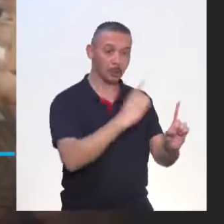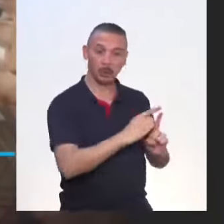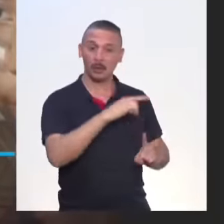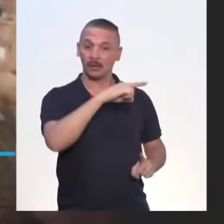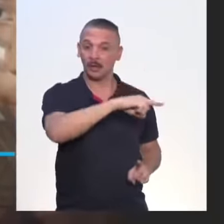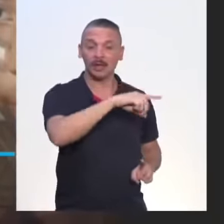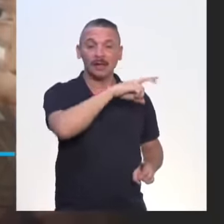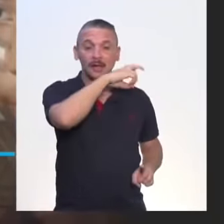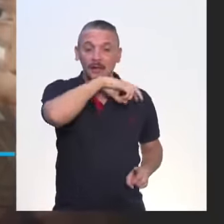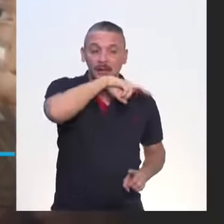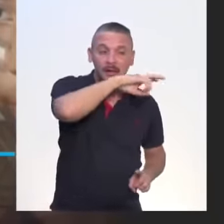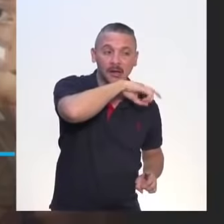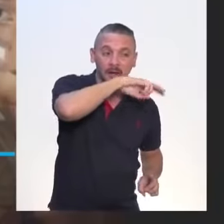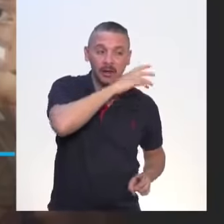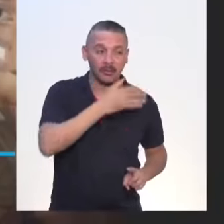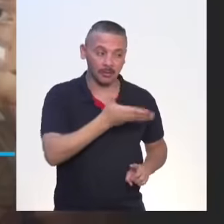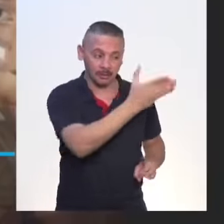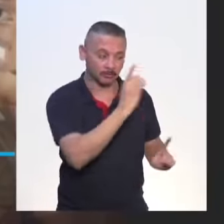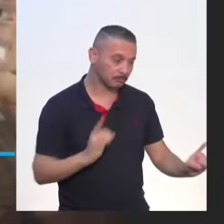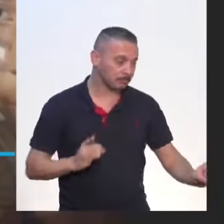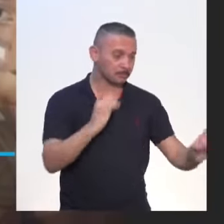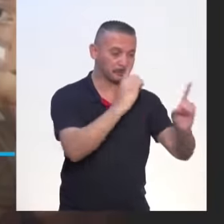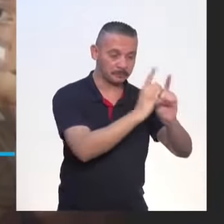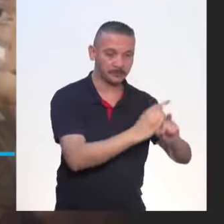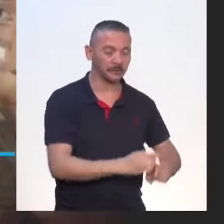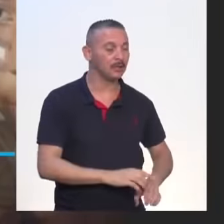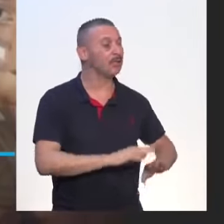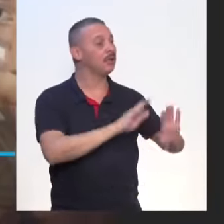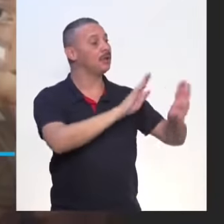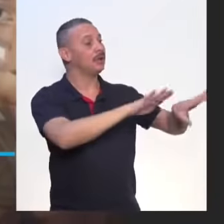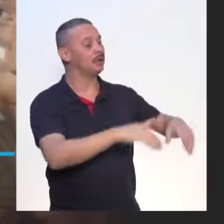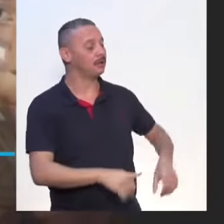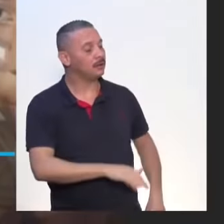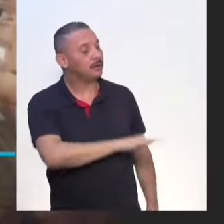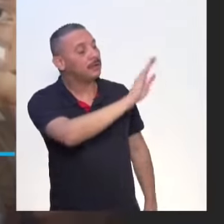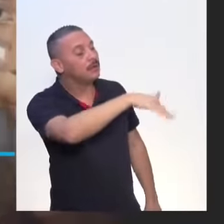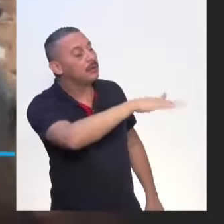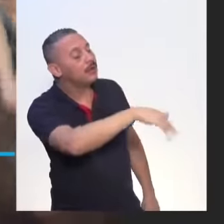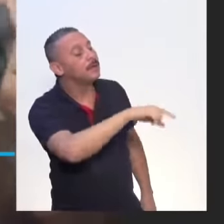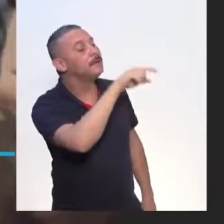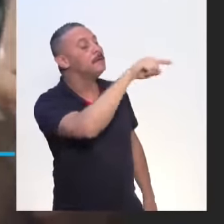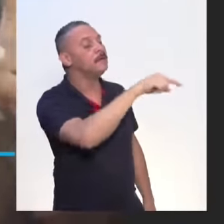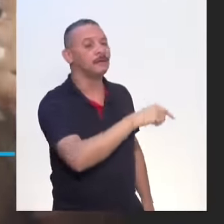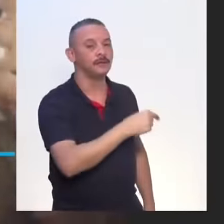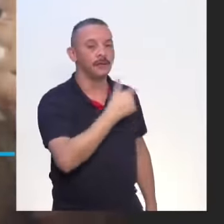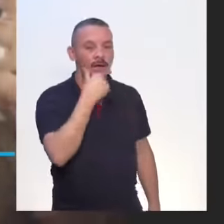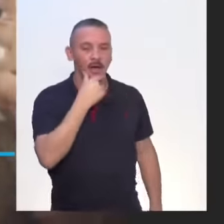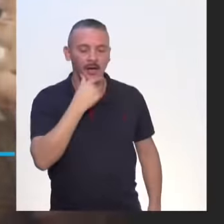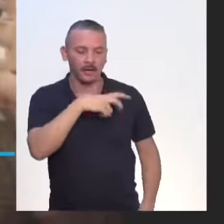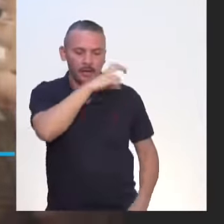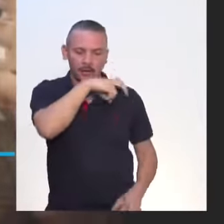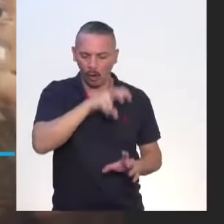na toca do Cobra Grande. Quando chegou lá, chamou o Cobra Grande, viu aquele Cobra Grande,